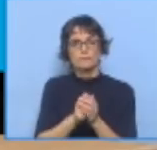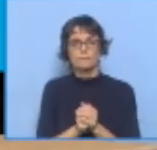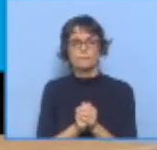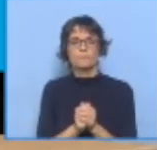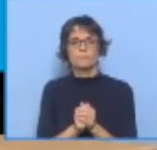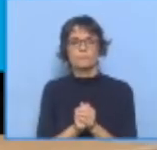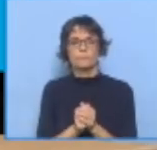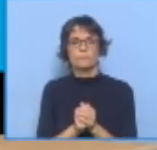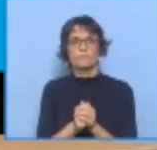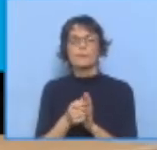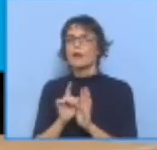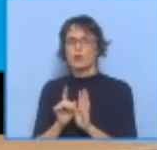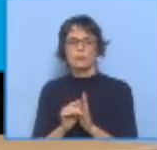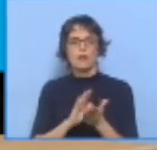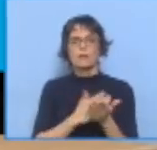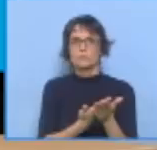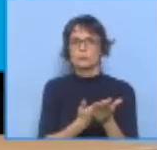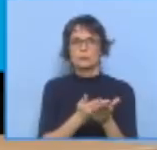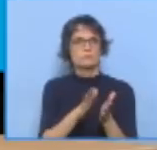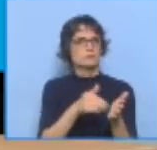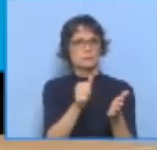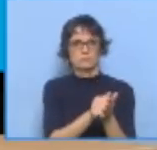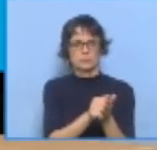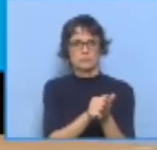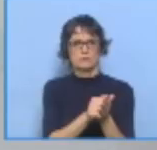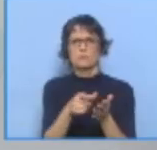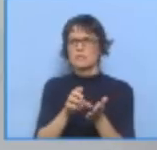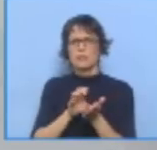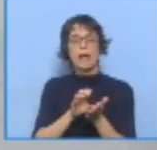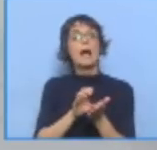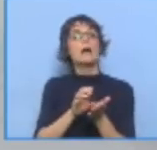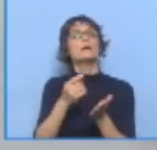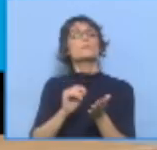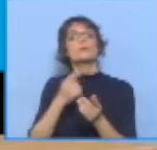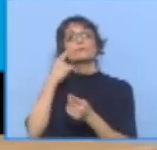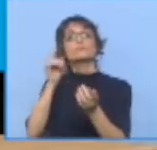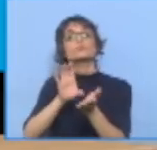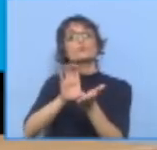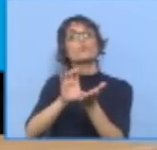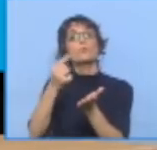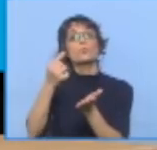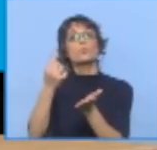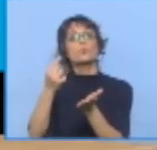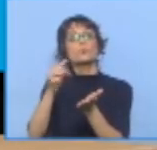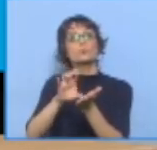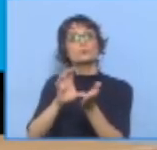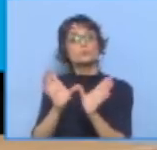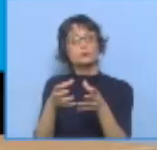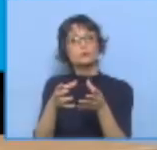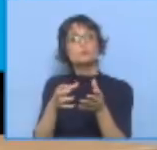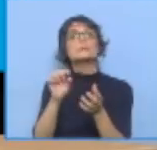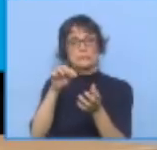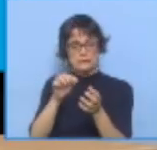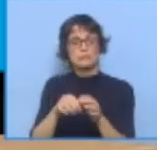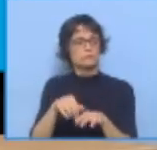será completa. Ou seja, não faremos mais traduções por volumes. Um volume único? Em princípio, o passo final será num livro